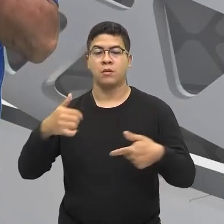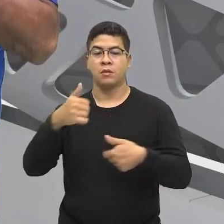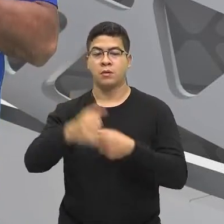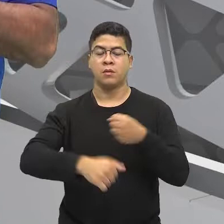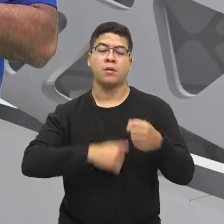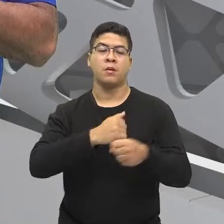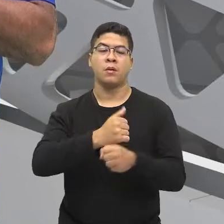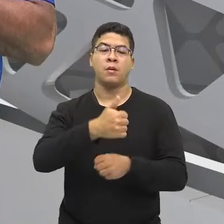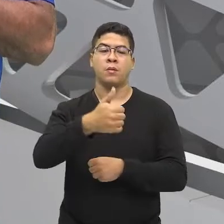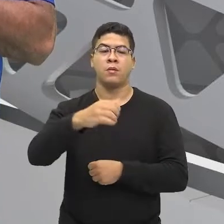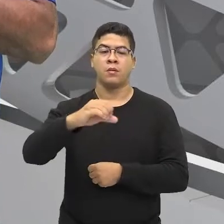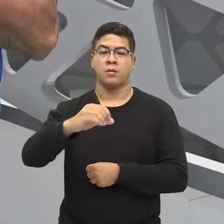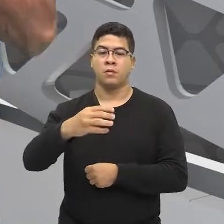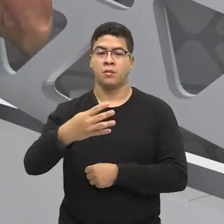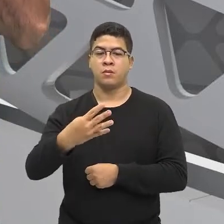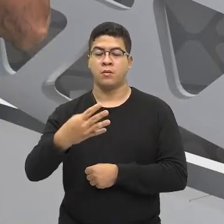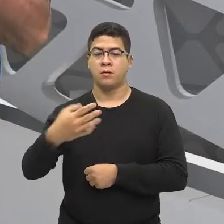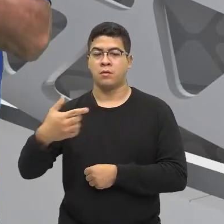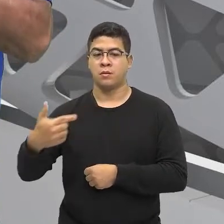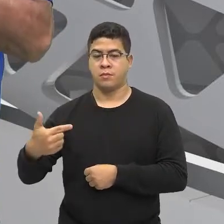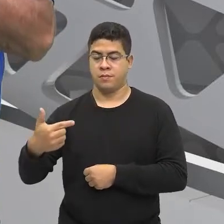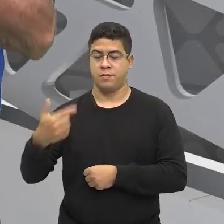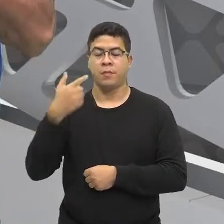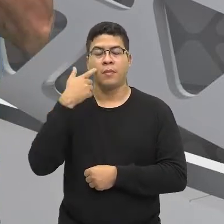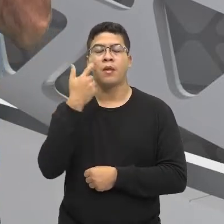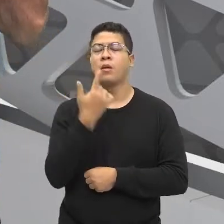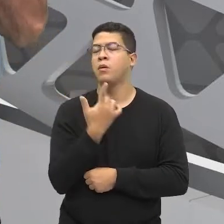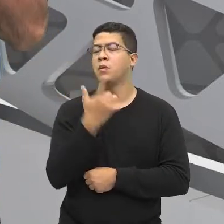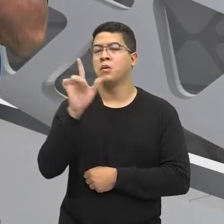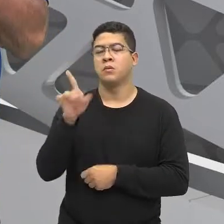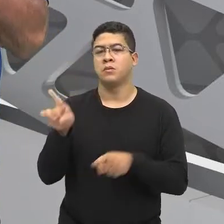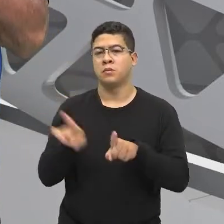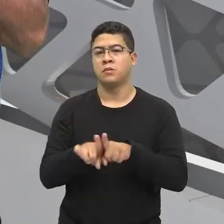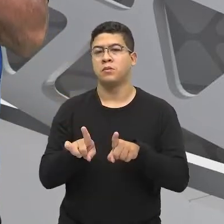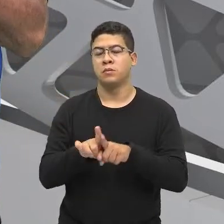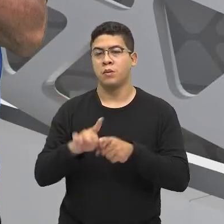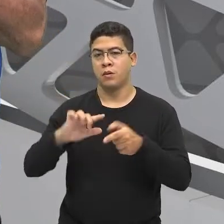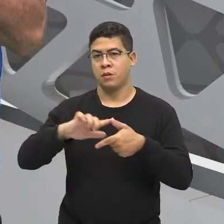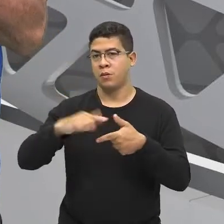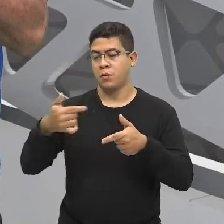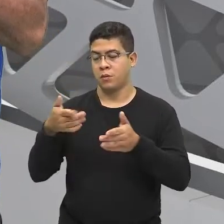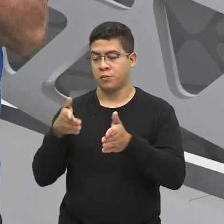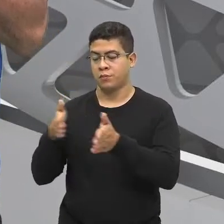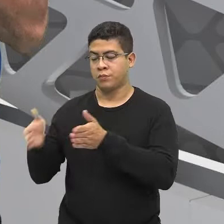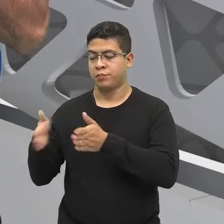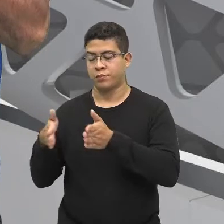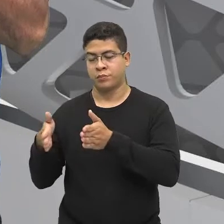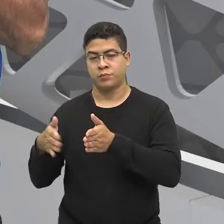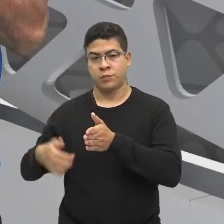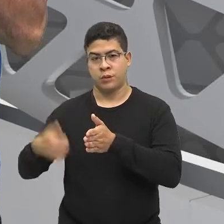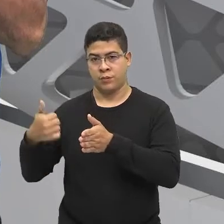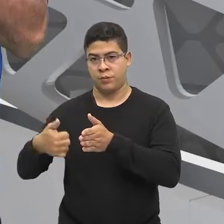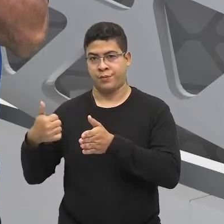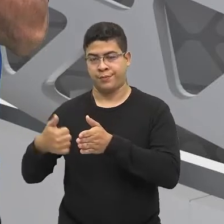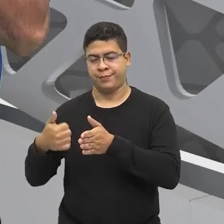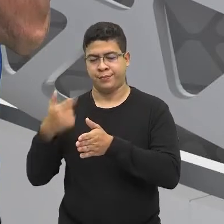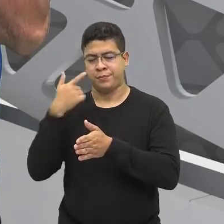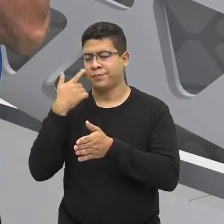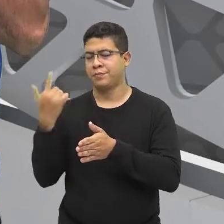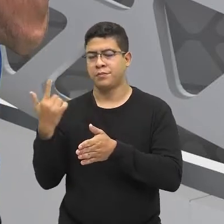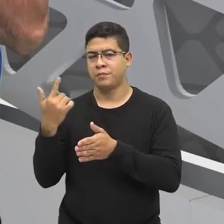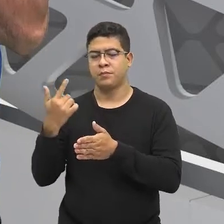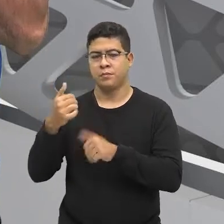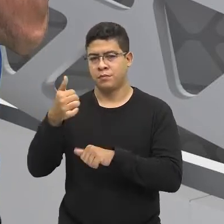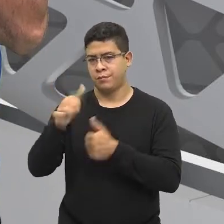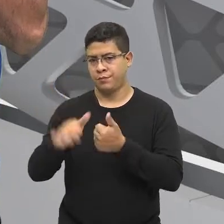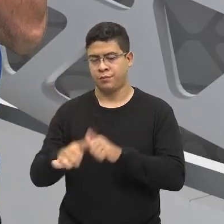algumas obras dele muito importantes do modernismo, né, dessa primeira geração do modernismo. Vamos analisar primeiramente